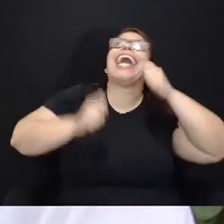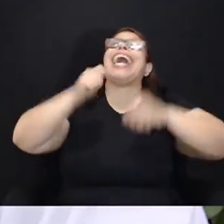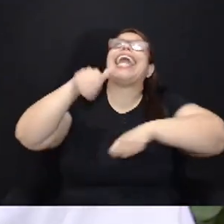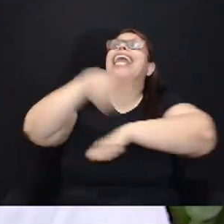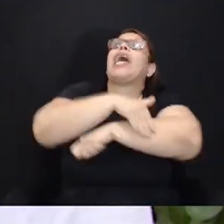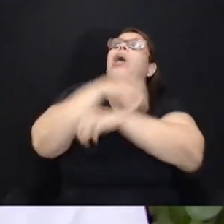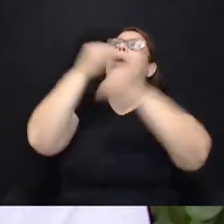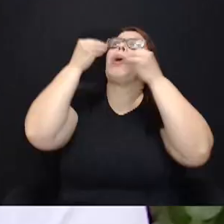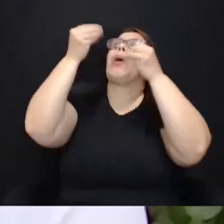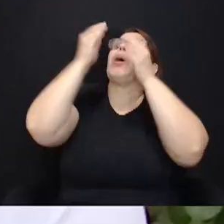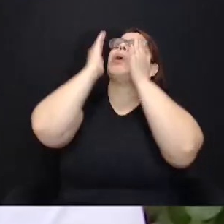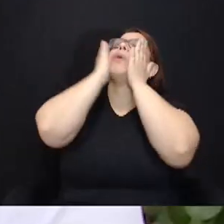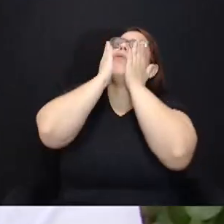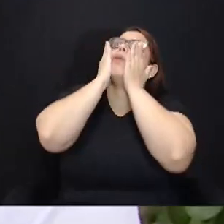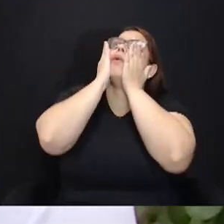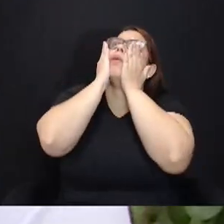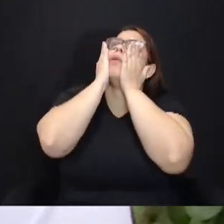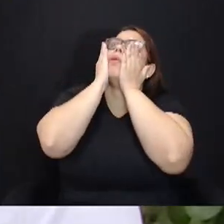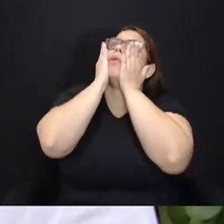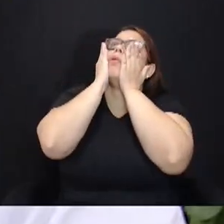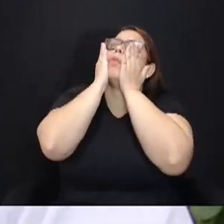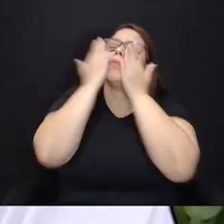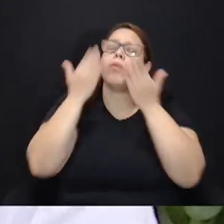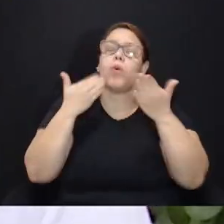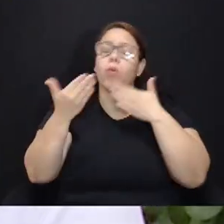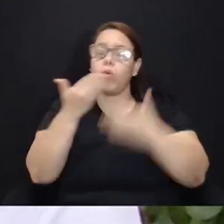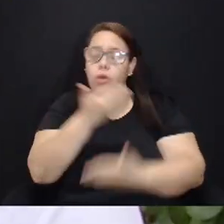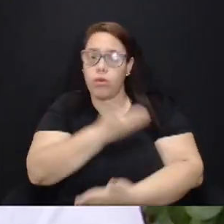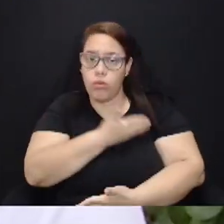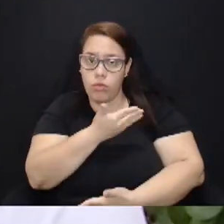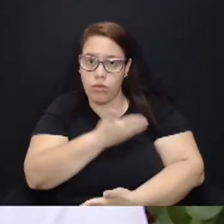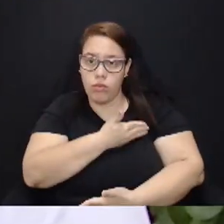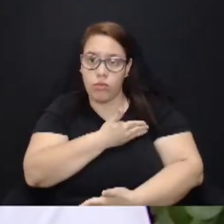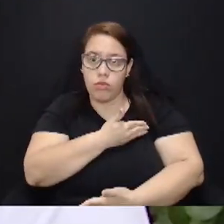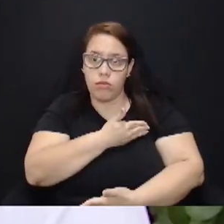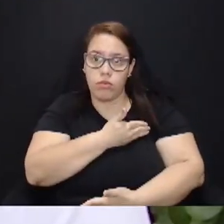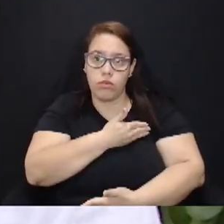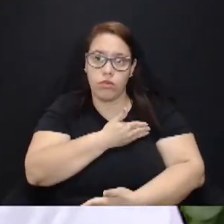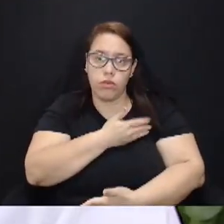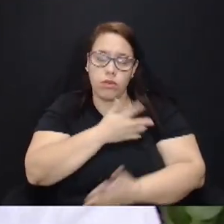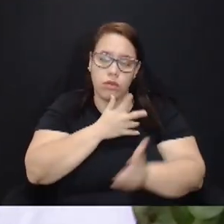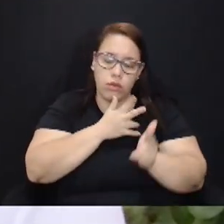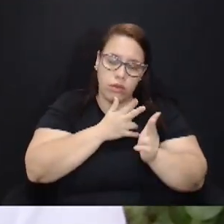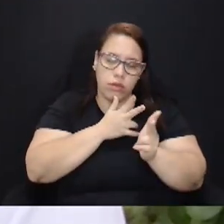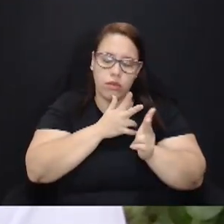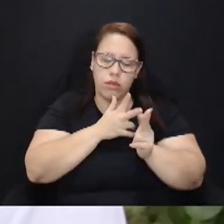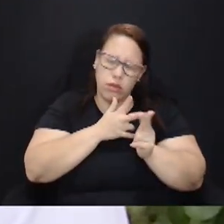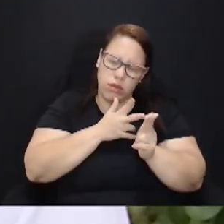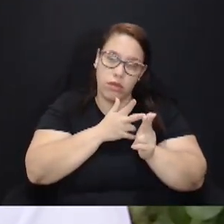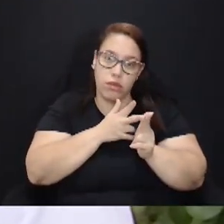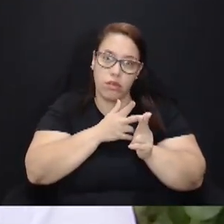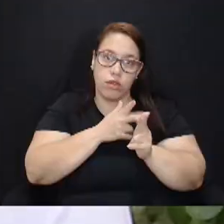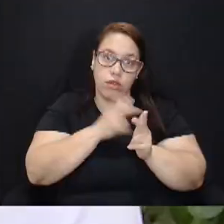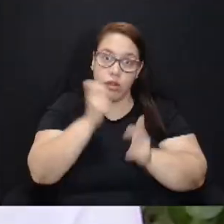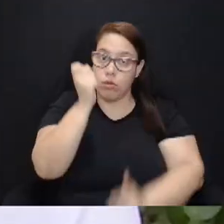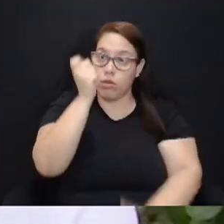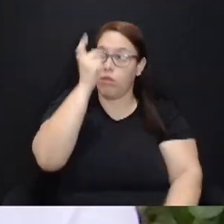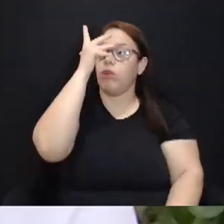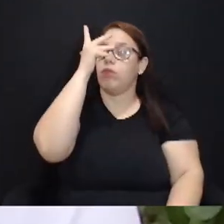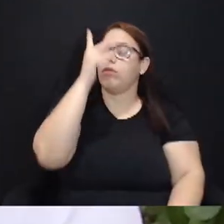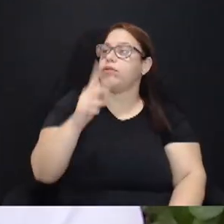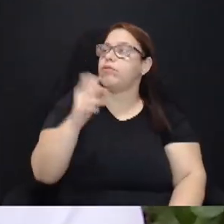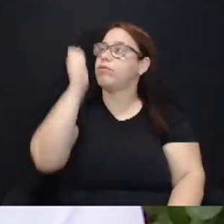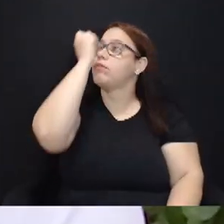E conversando com uma pessoa, nas minhas insônias, apareceu, ela me deu uma luz. Vamos plantar